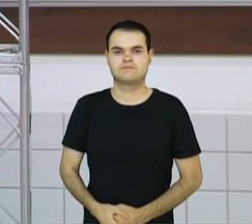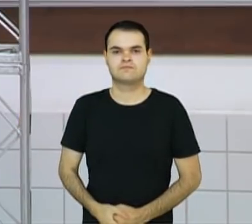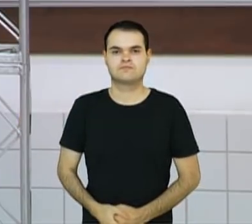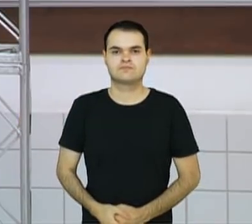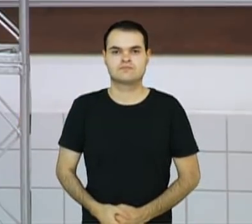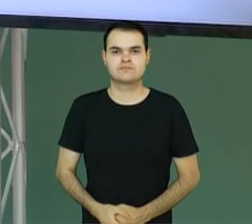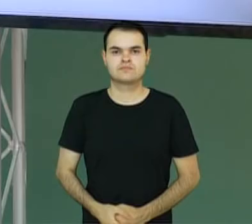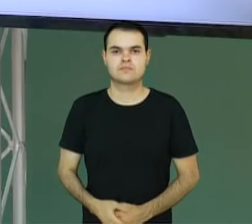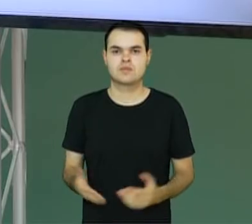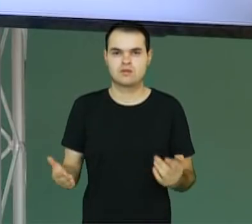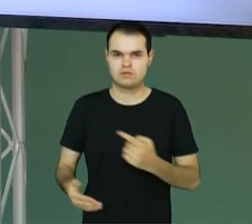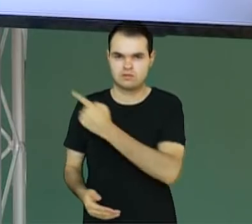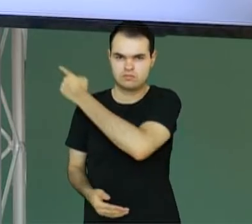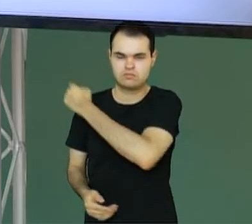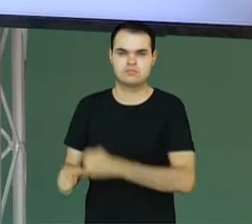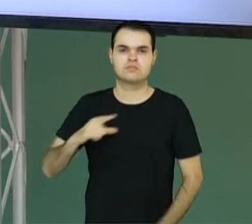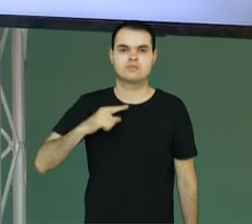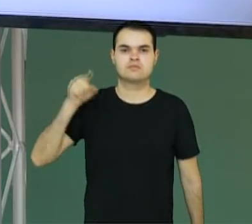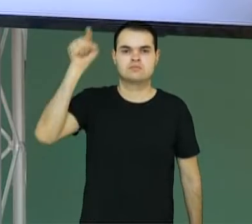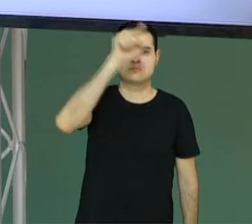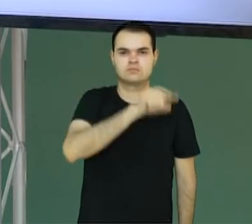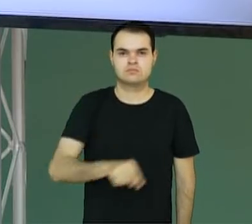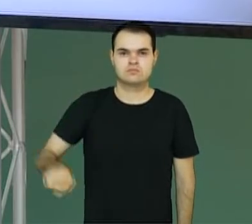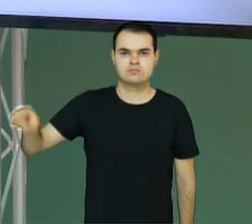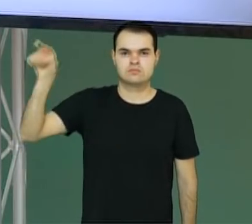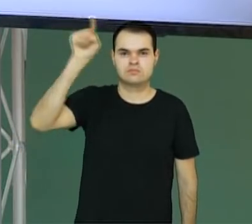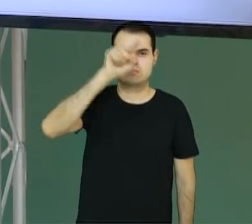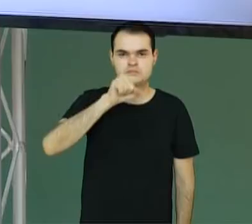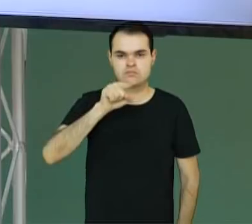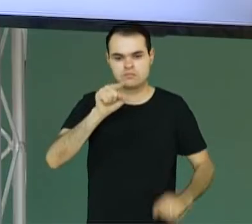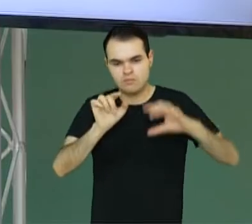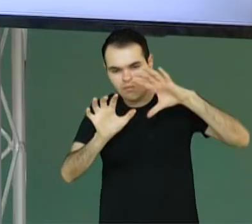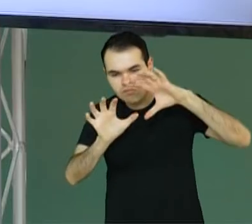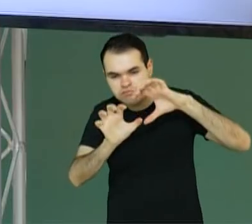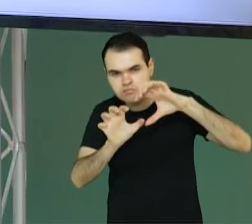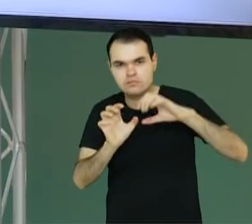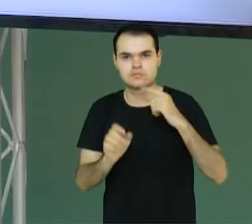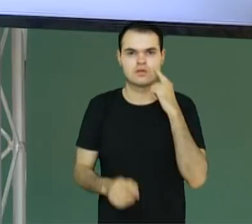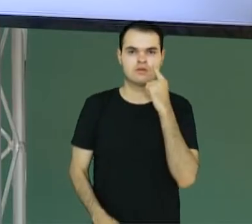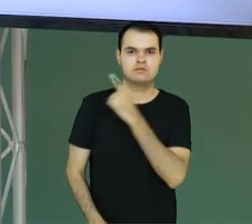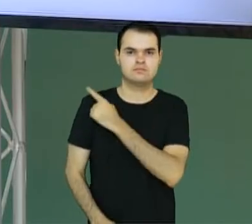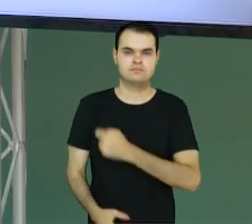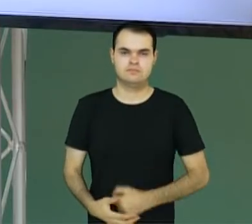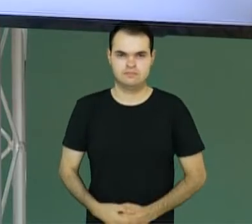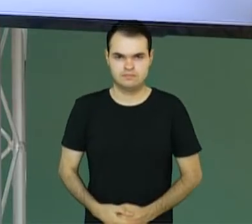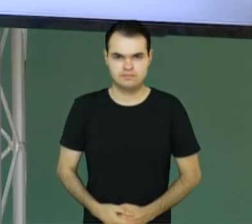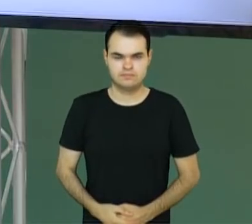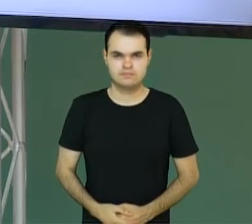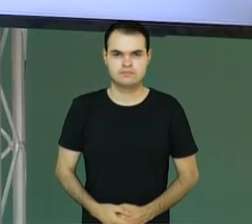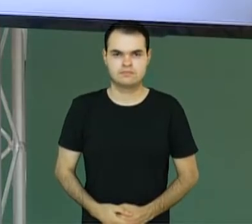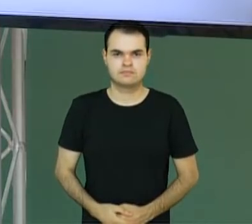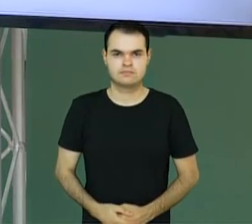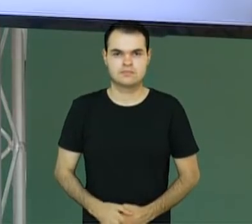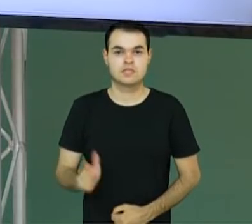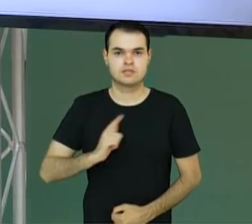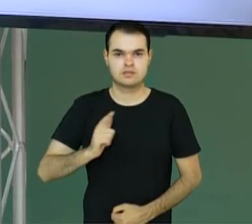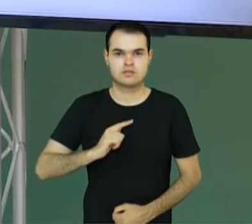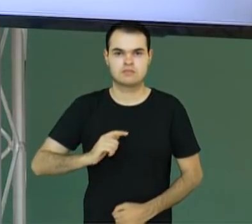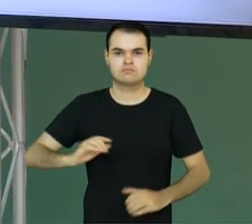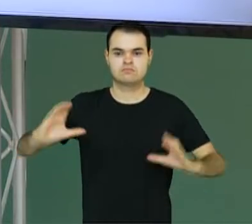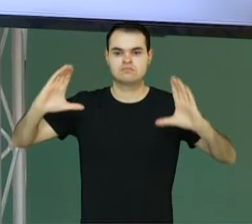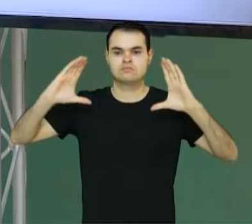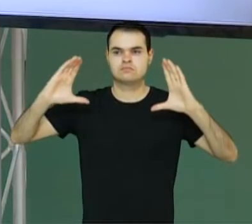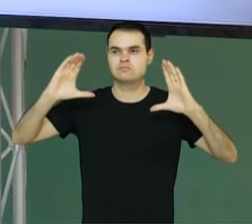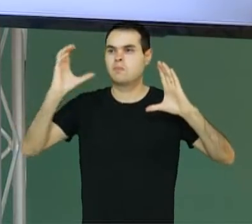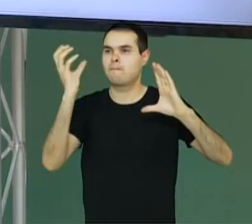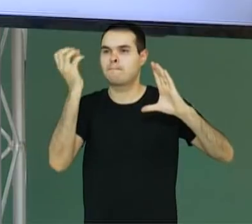Agora nós temos aqui no exercício 3 o seguinte, ó, a área da região sombreada abaixo. Eu quero saber, repare que eu tenho aqui uma área mais em